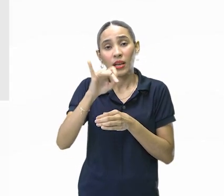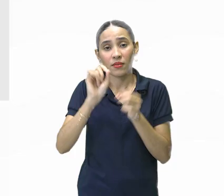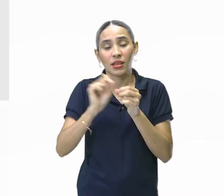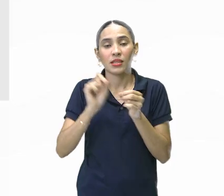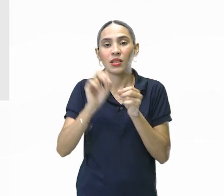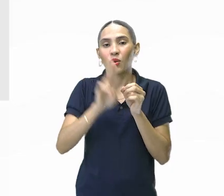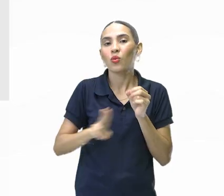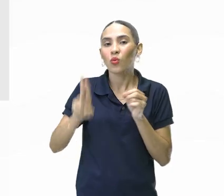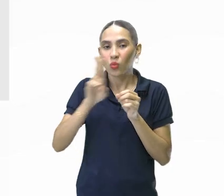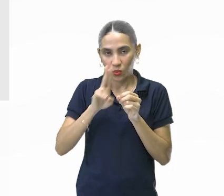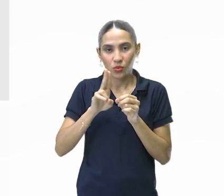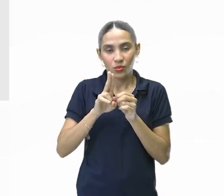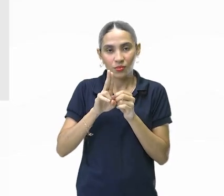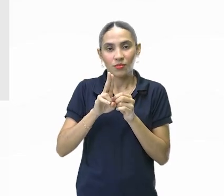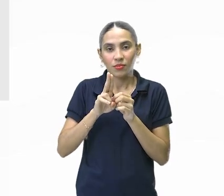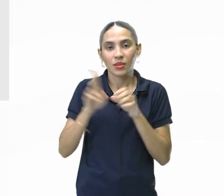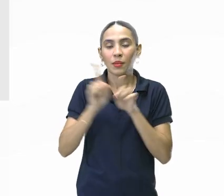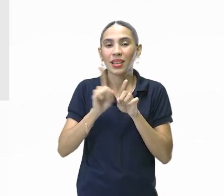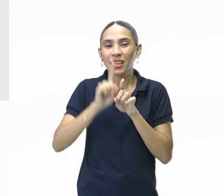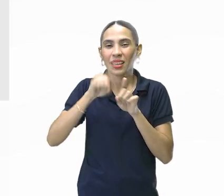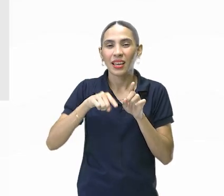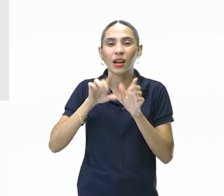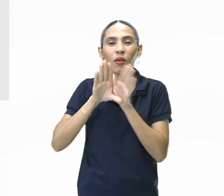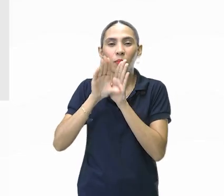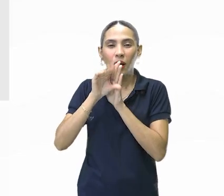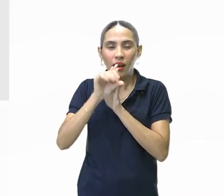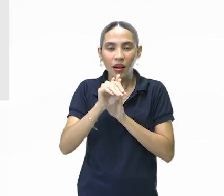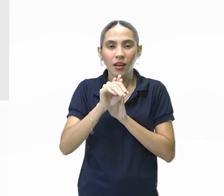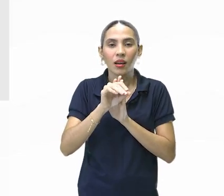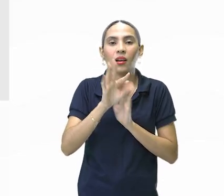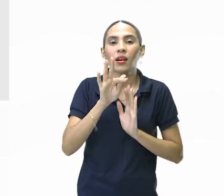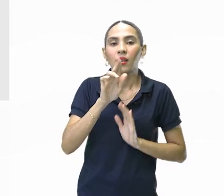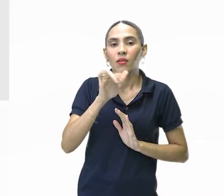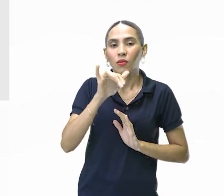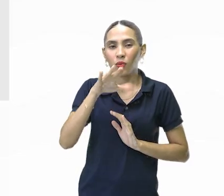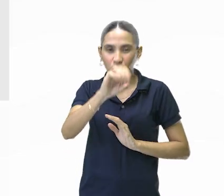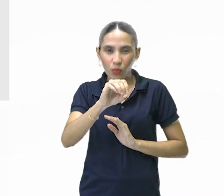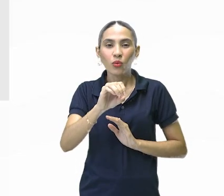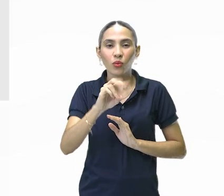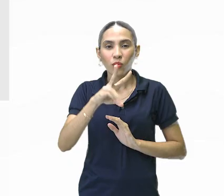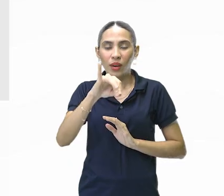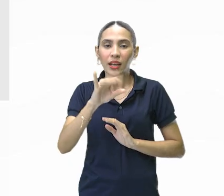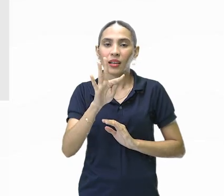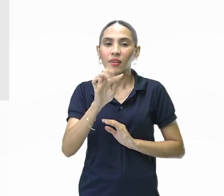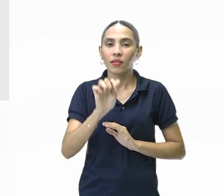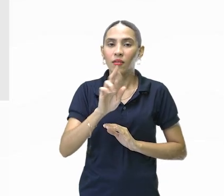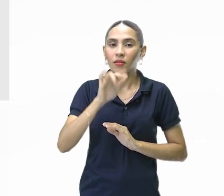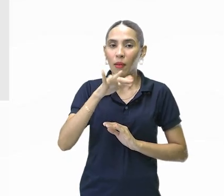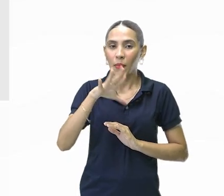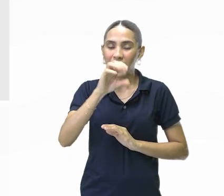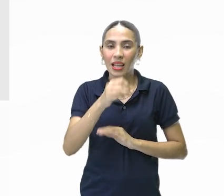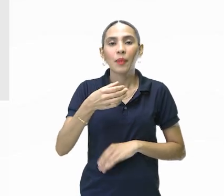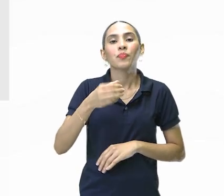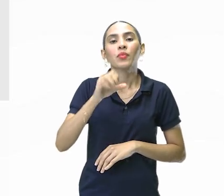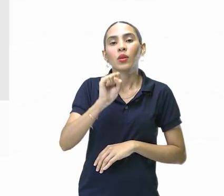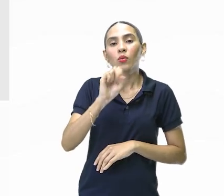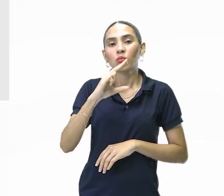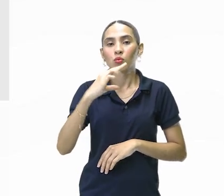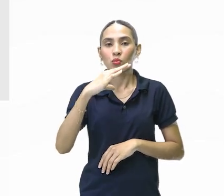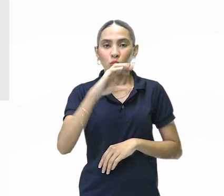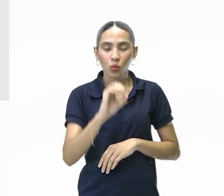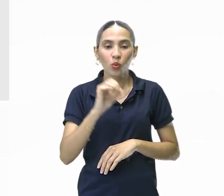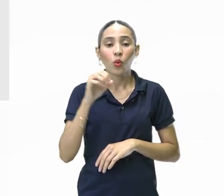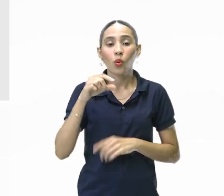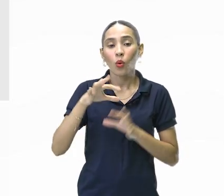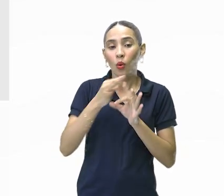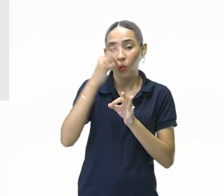coloca a levedura, que é um fungo que vai fermentar o suco da uva, tá bom? Lembrando aí que na tecnologia